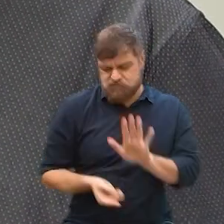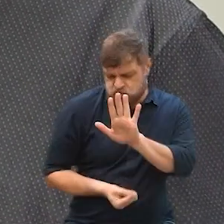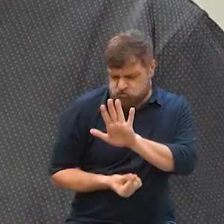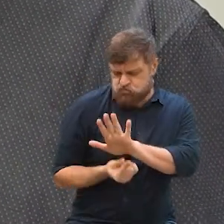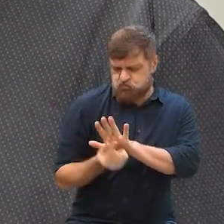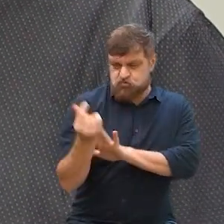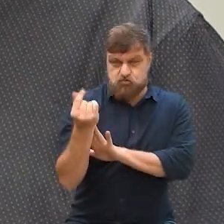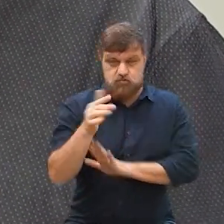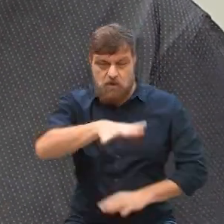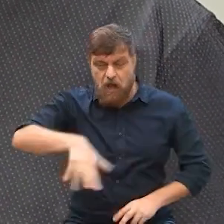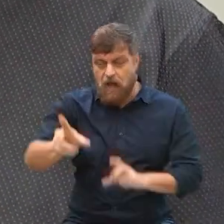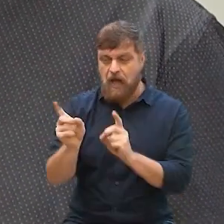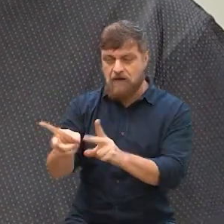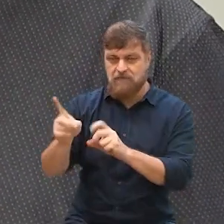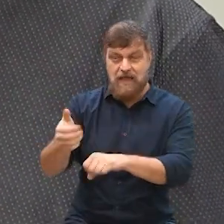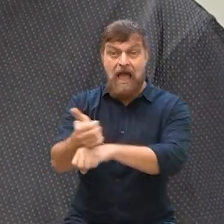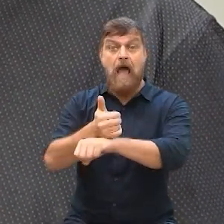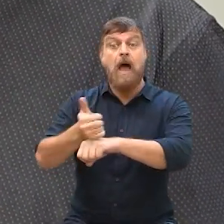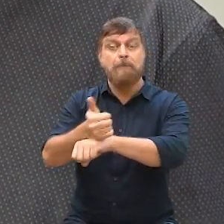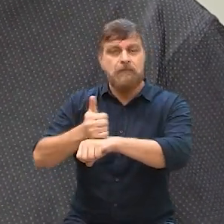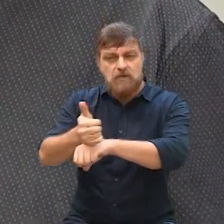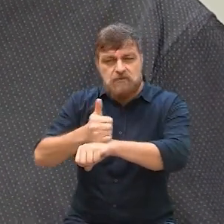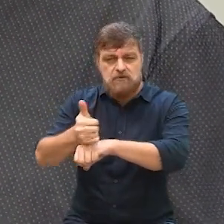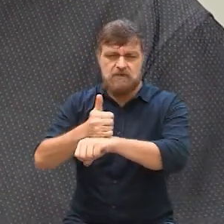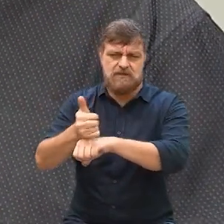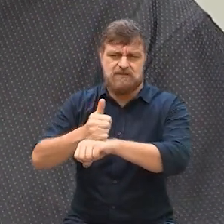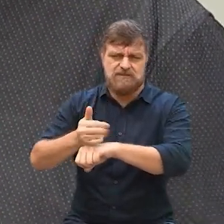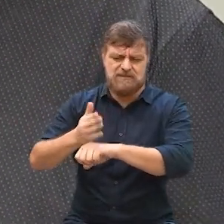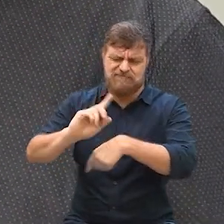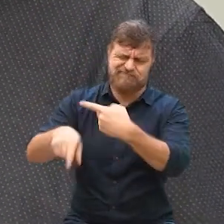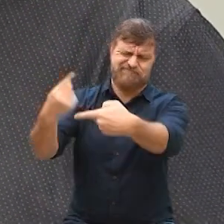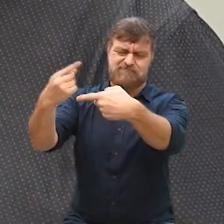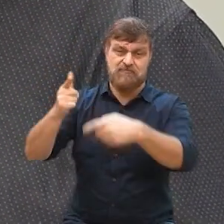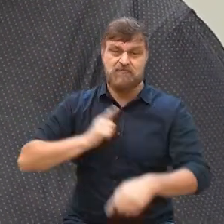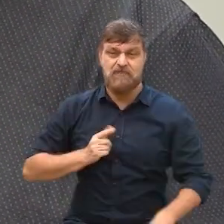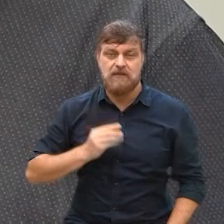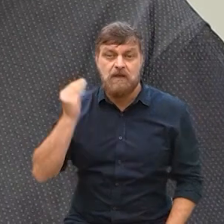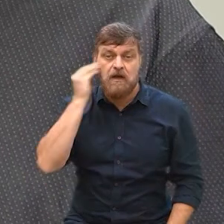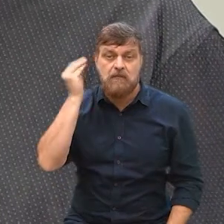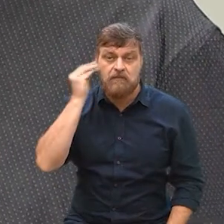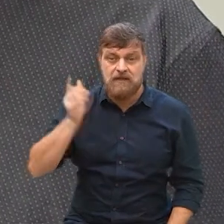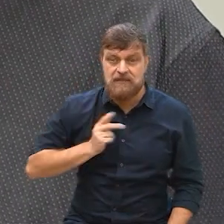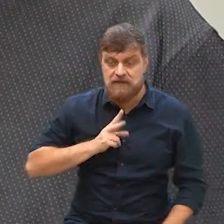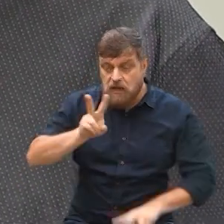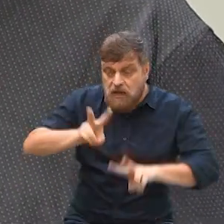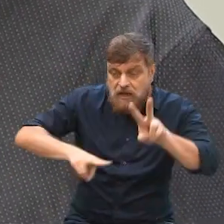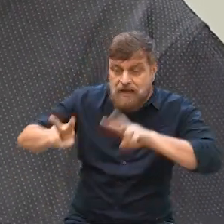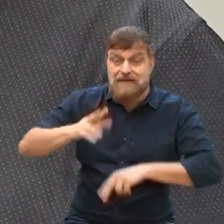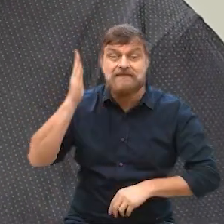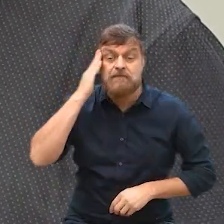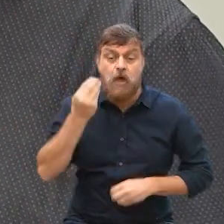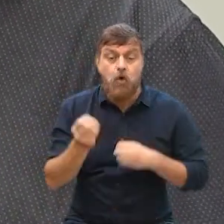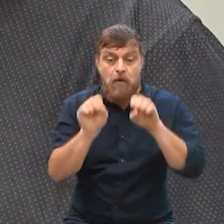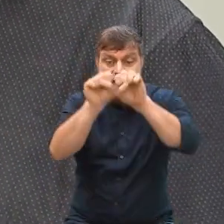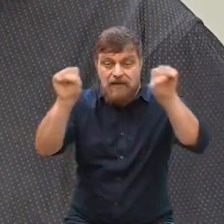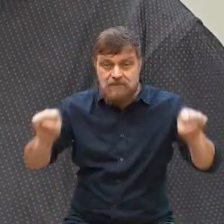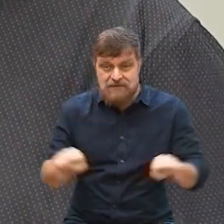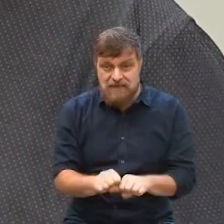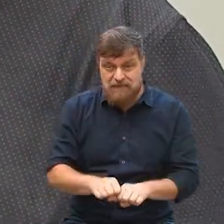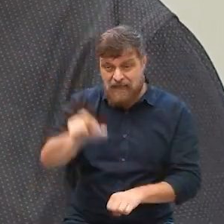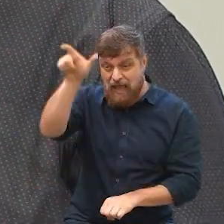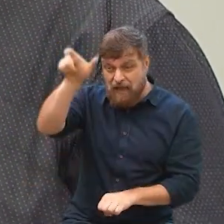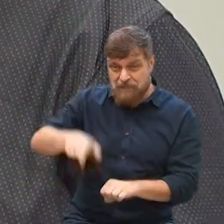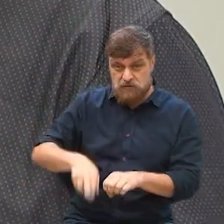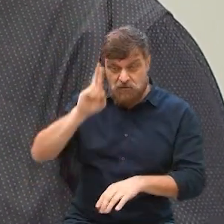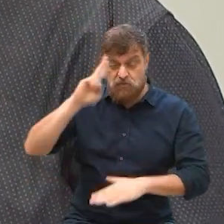no mercado, a profissionalização das atividades, a oportunidade maior até de uma visão sistêmica, porque o empresário muitas